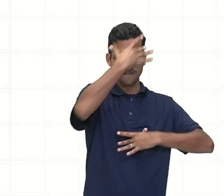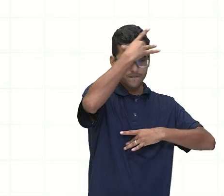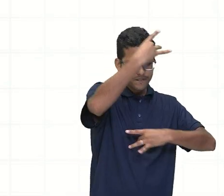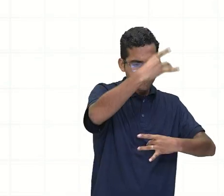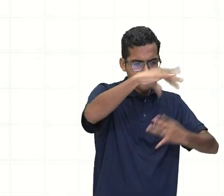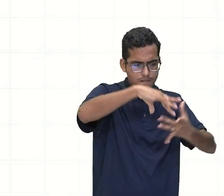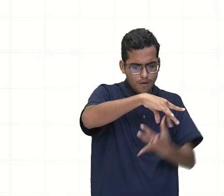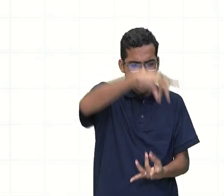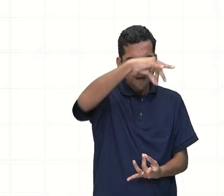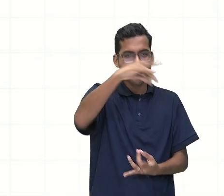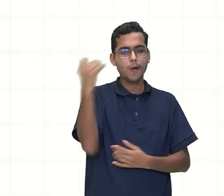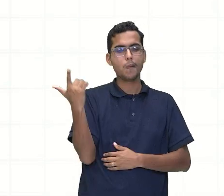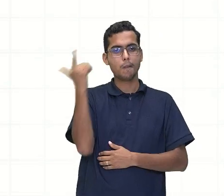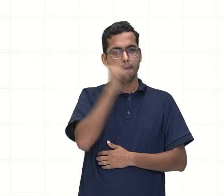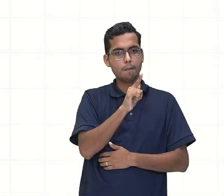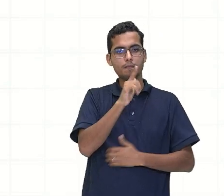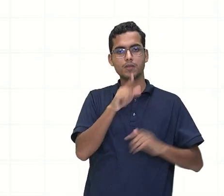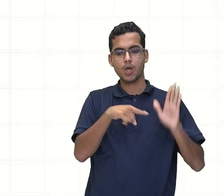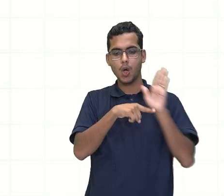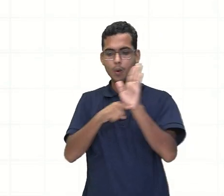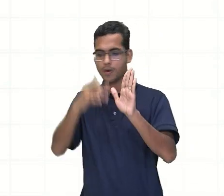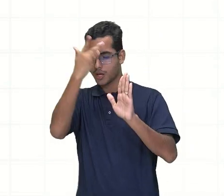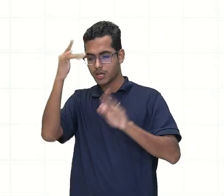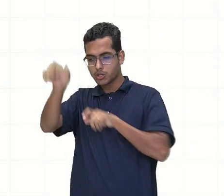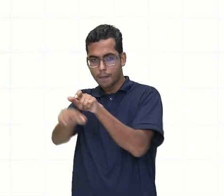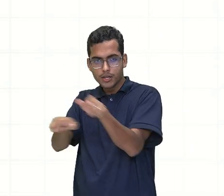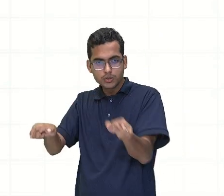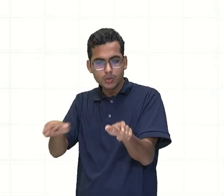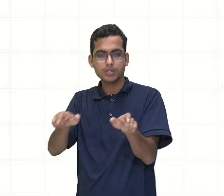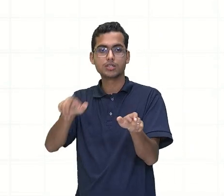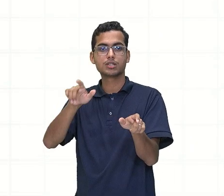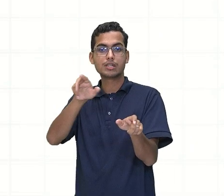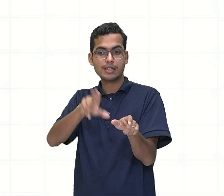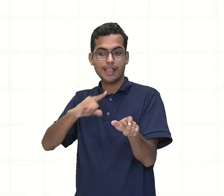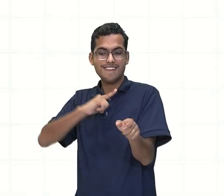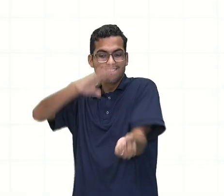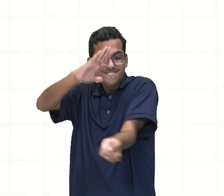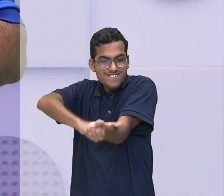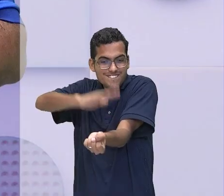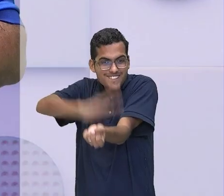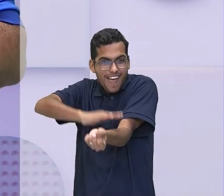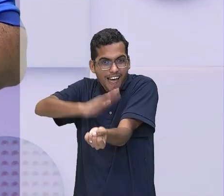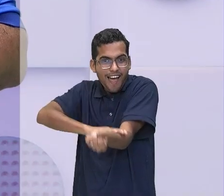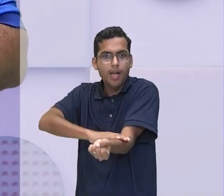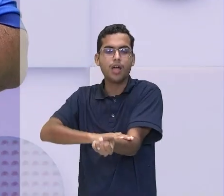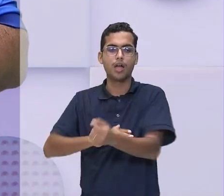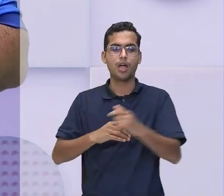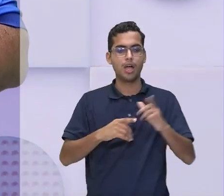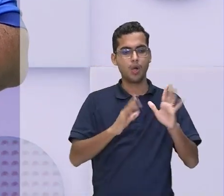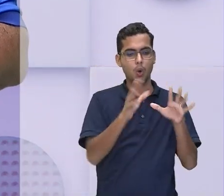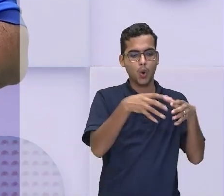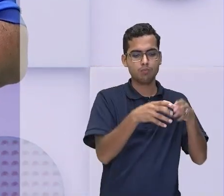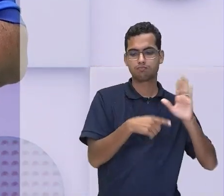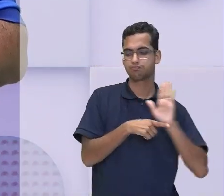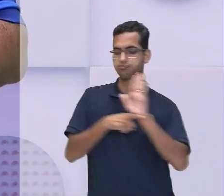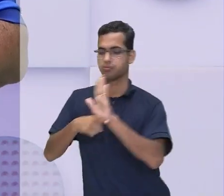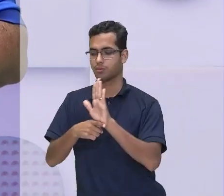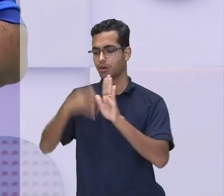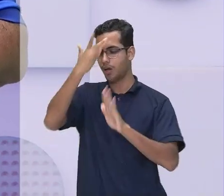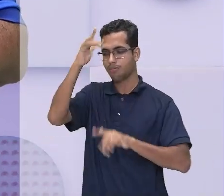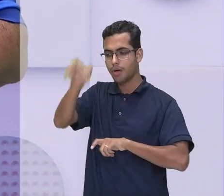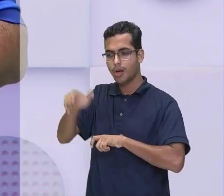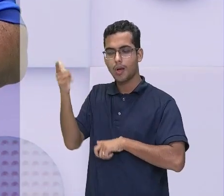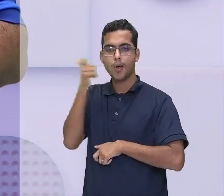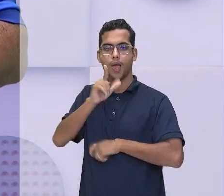base para a recuperação de seus vícios. E aqui eu quero dar um adendo bem interessante de exemplo, né? Quantas igrejas